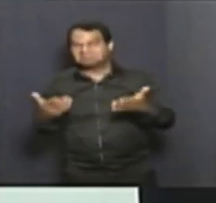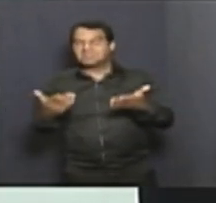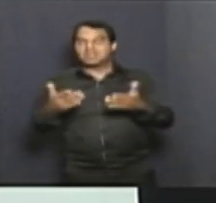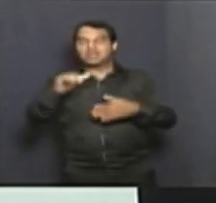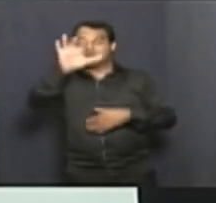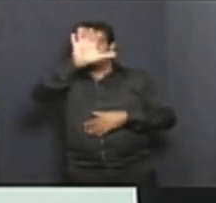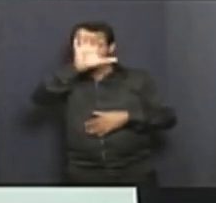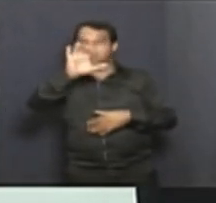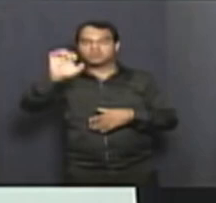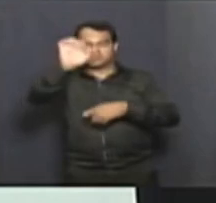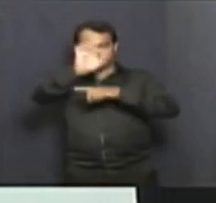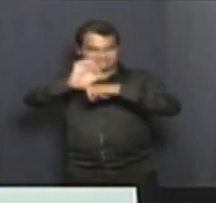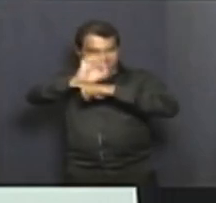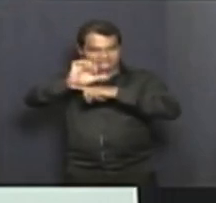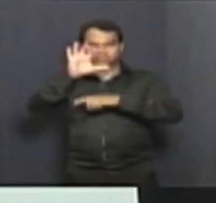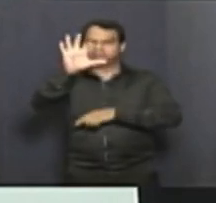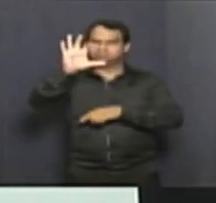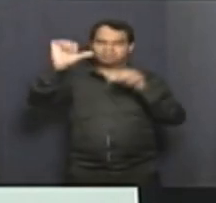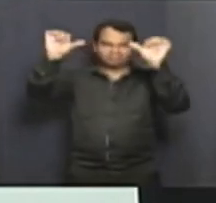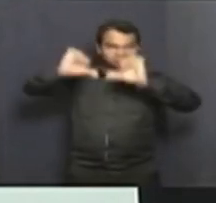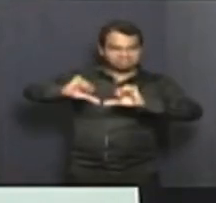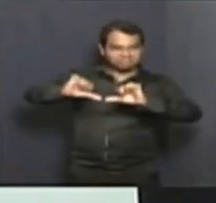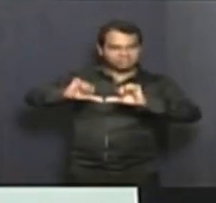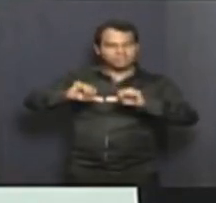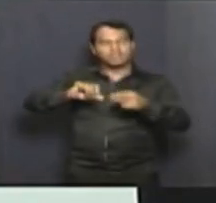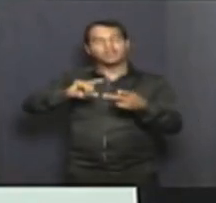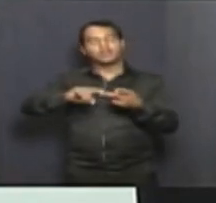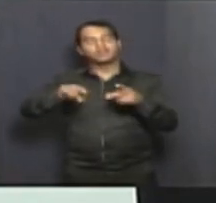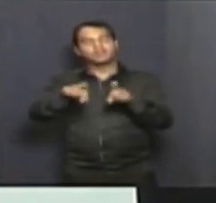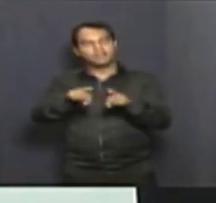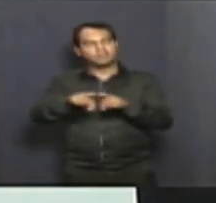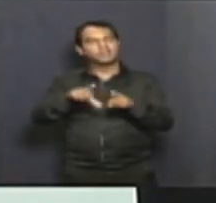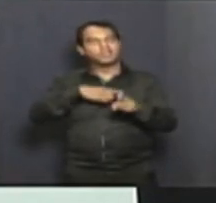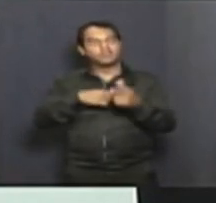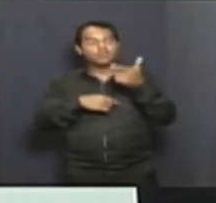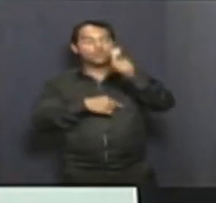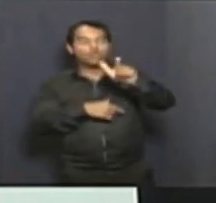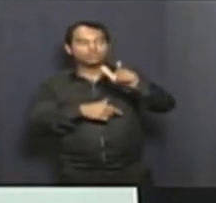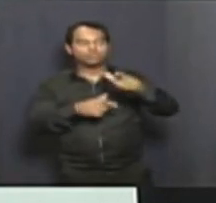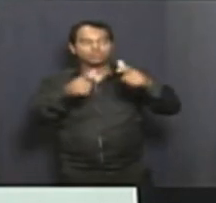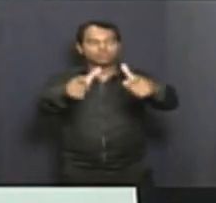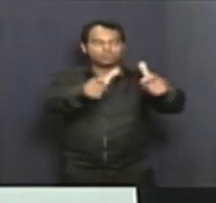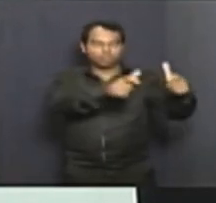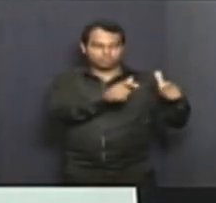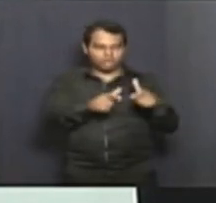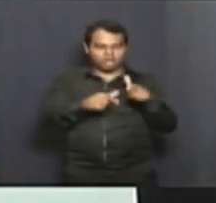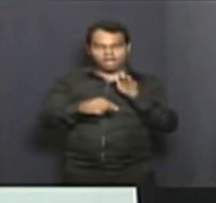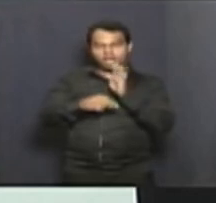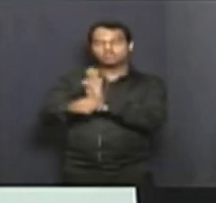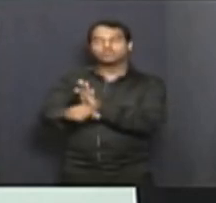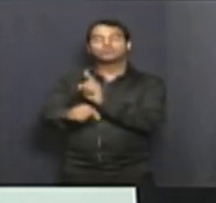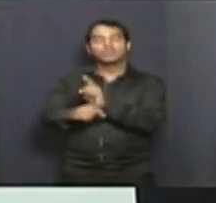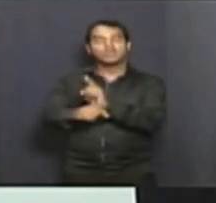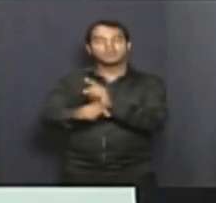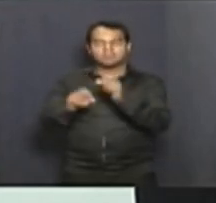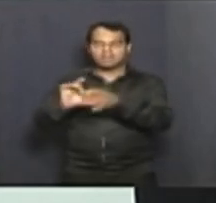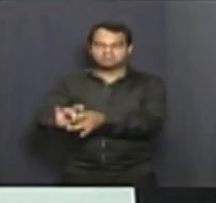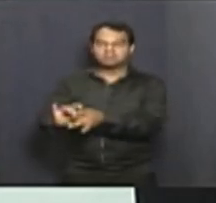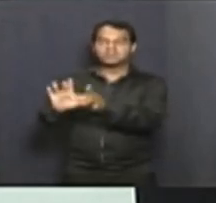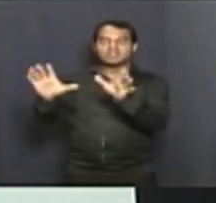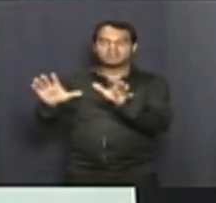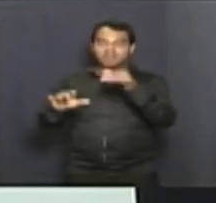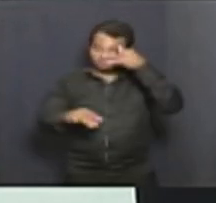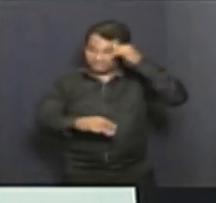nós percebemos que houve favorecimentos em vários outros órgãos para que o desmatamento de parte dessa